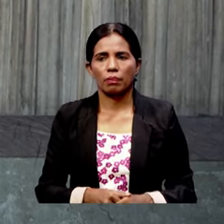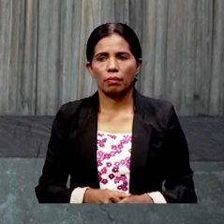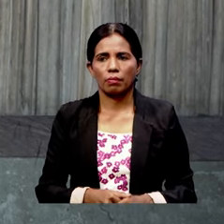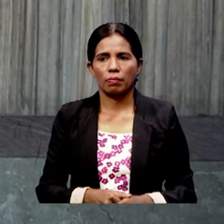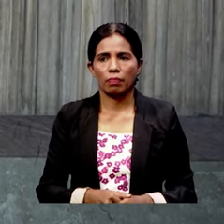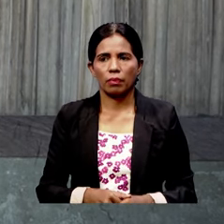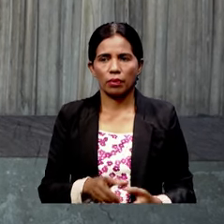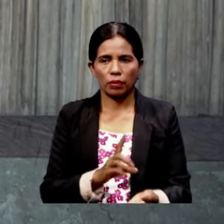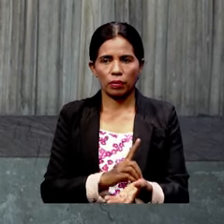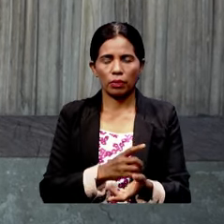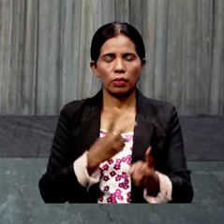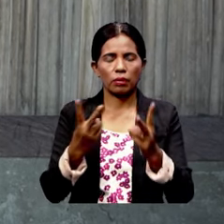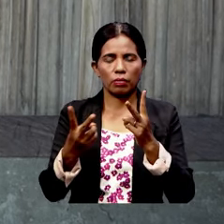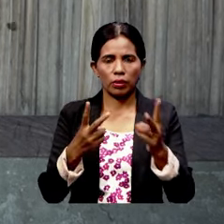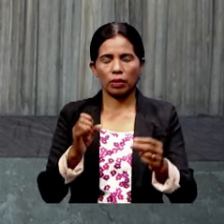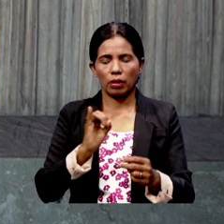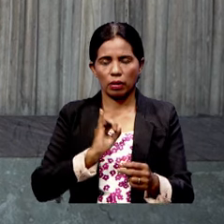Dottor mai vista va.